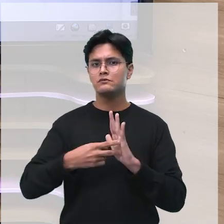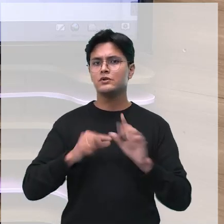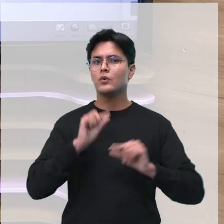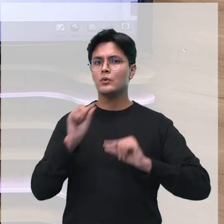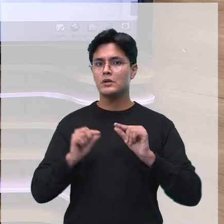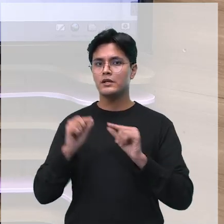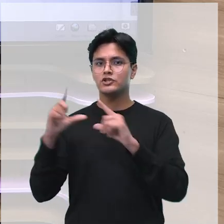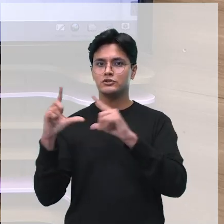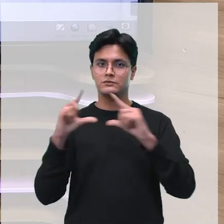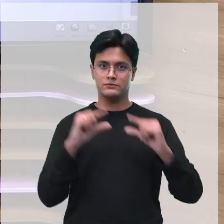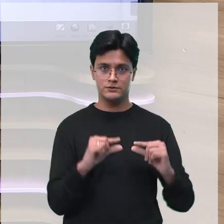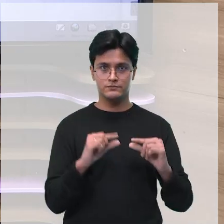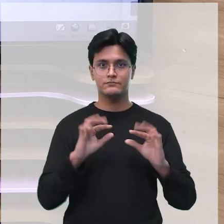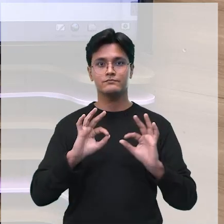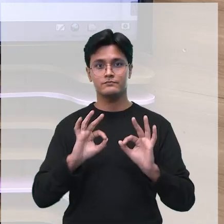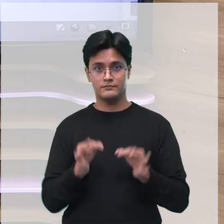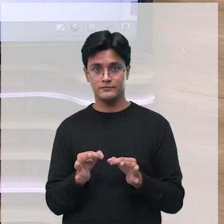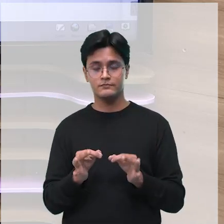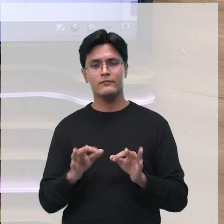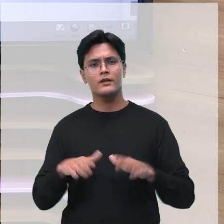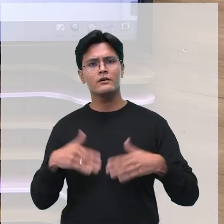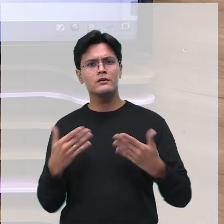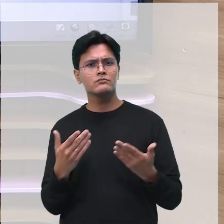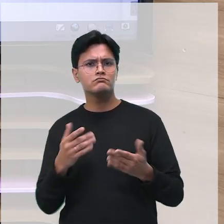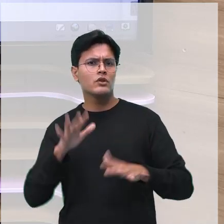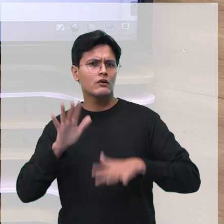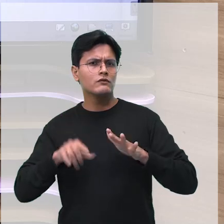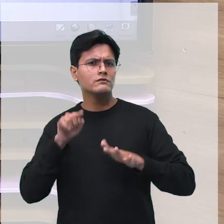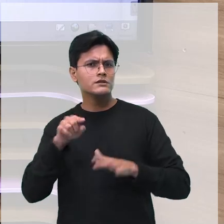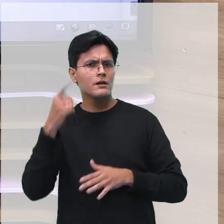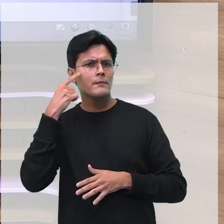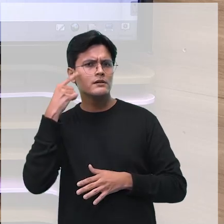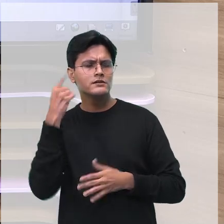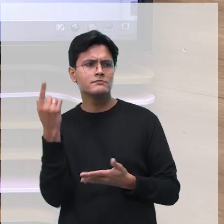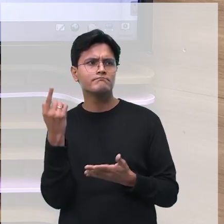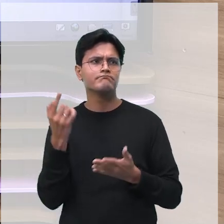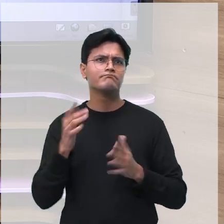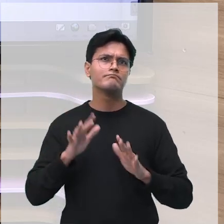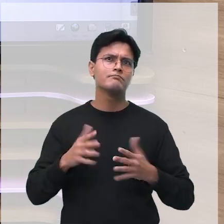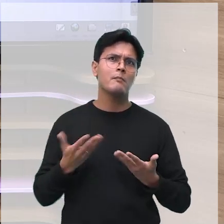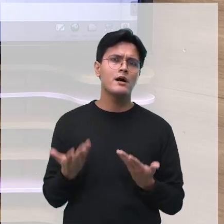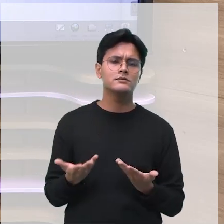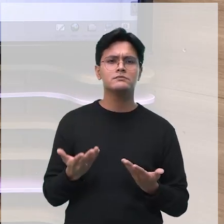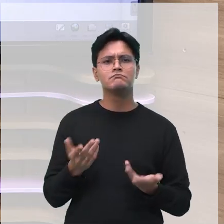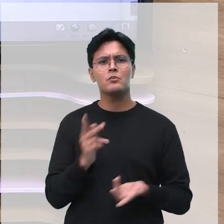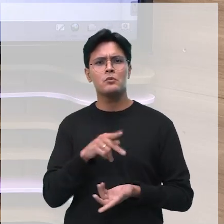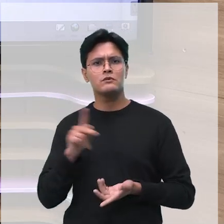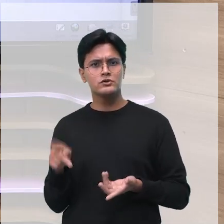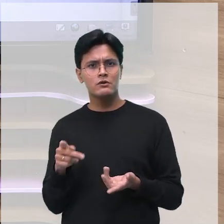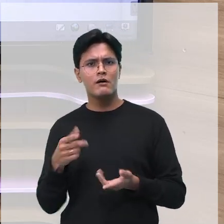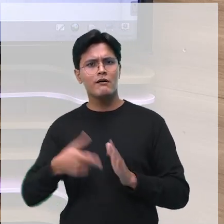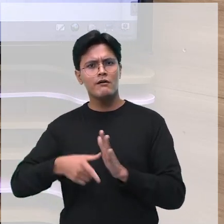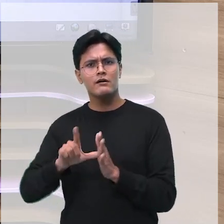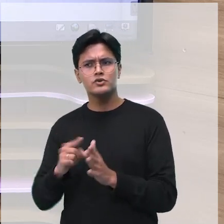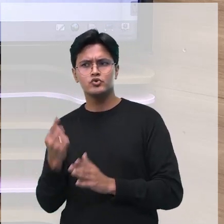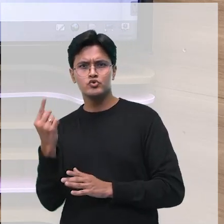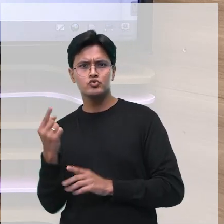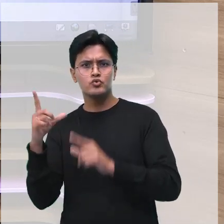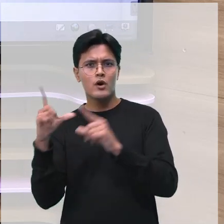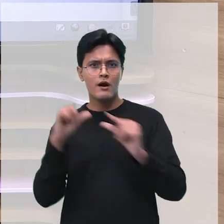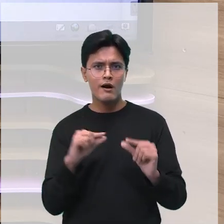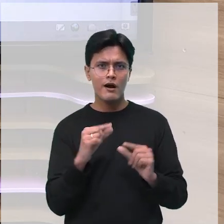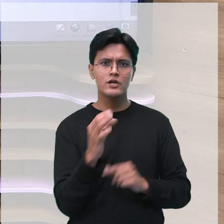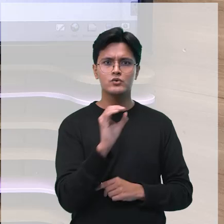ela diminuiu aí você deve estar se perguntando Professor mas era um aí caiu para zero abaixo de